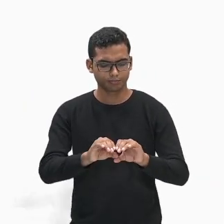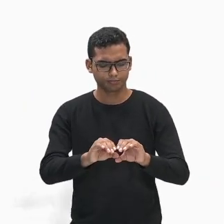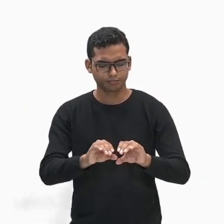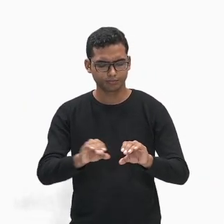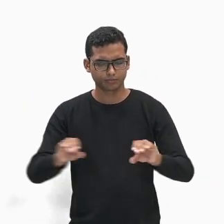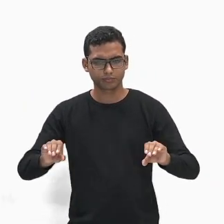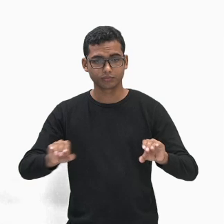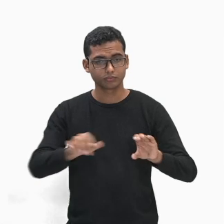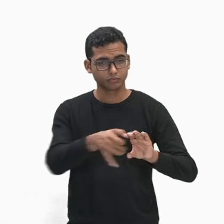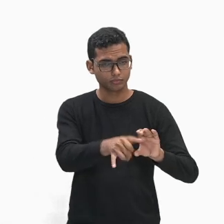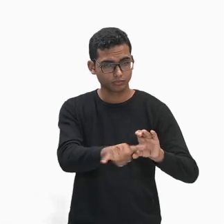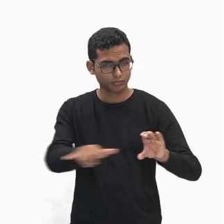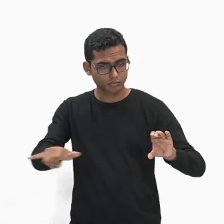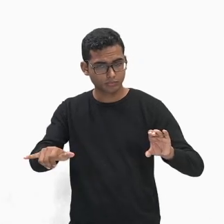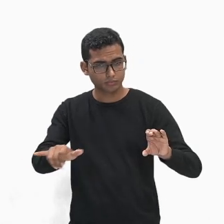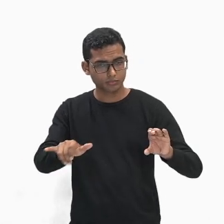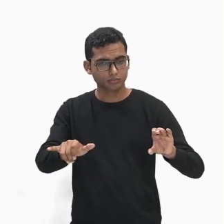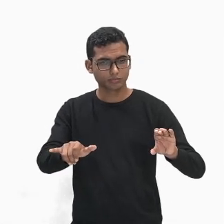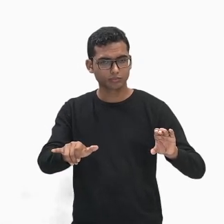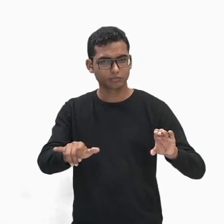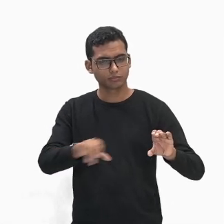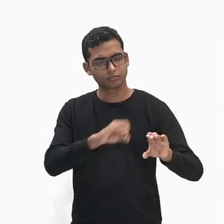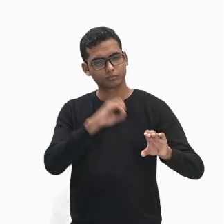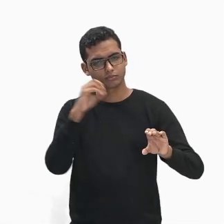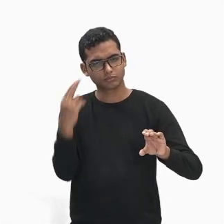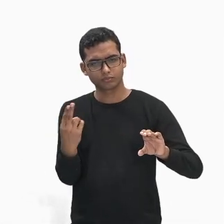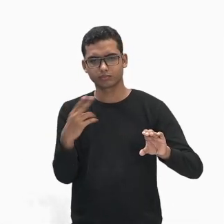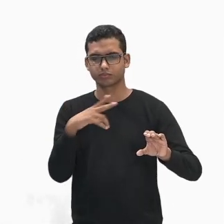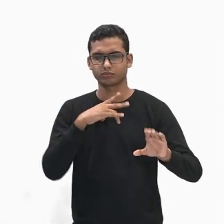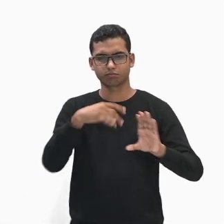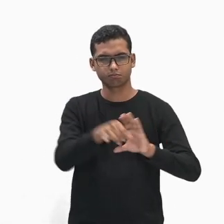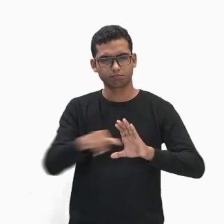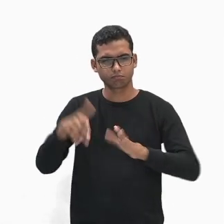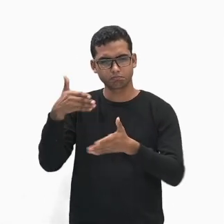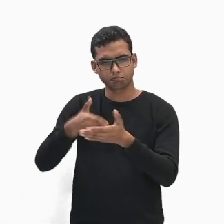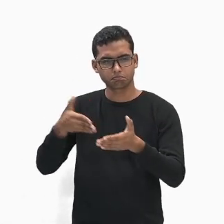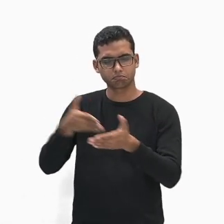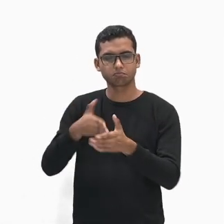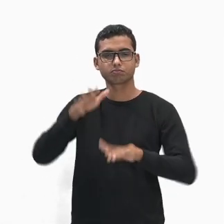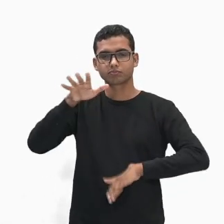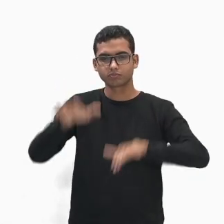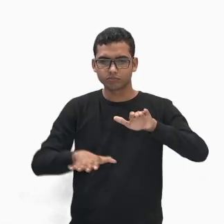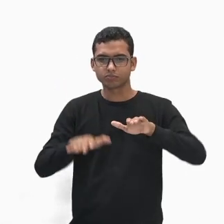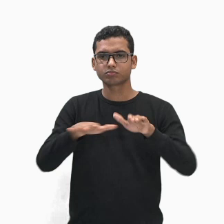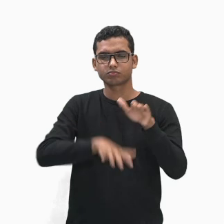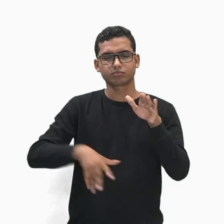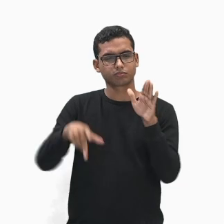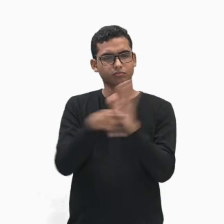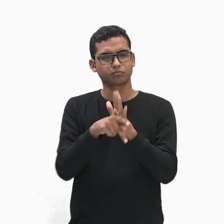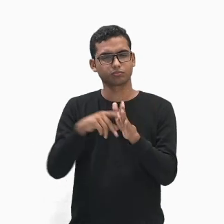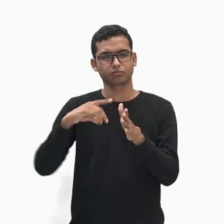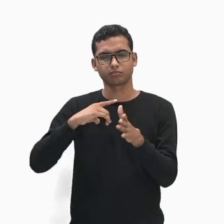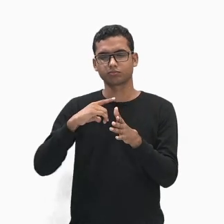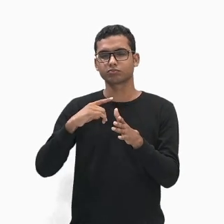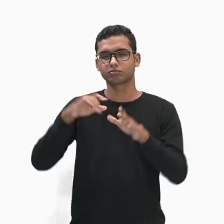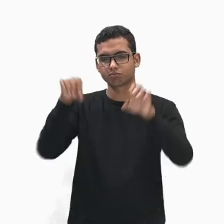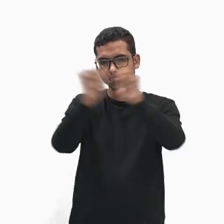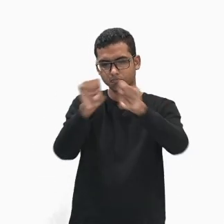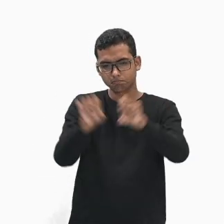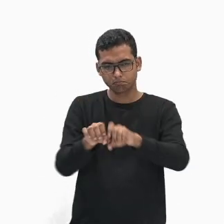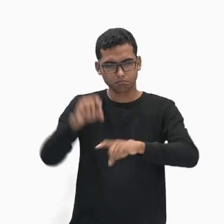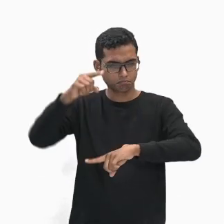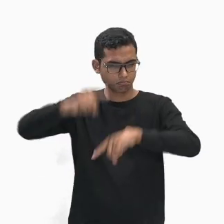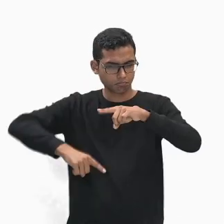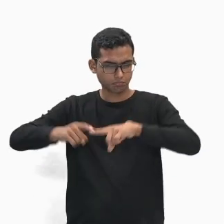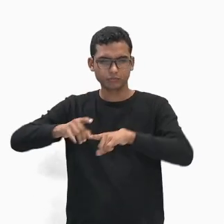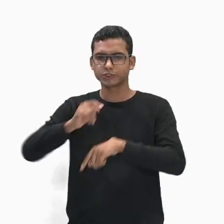condutor ou como um isolante, mediante as condições físicas. Os exemplos mais